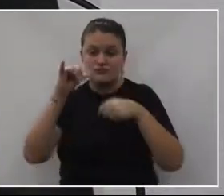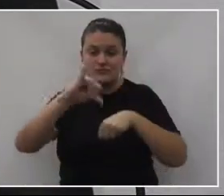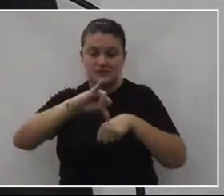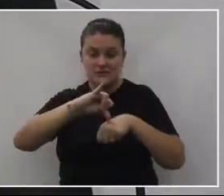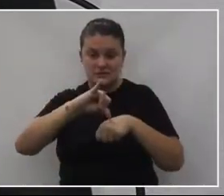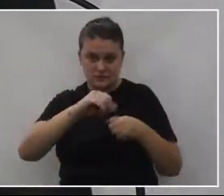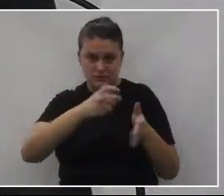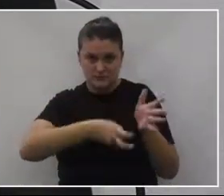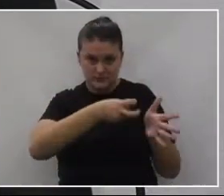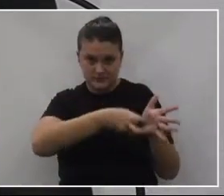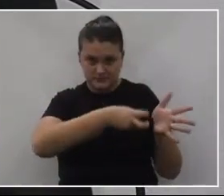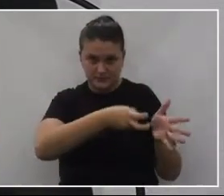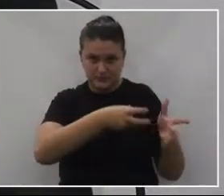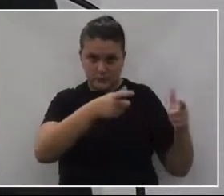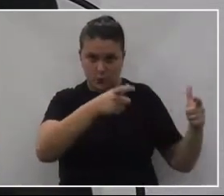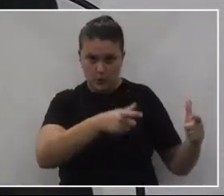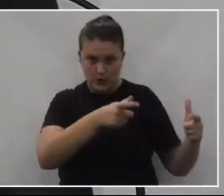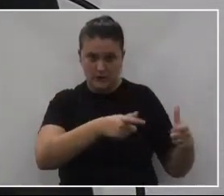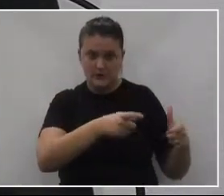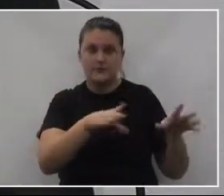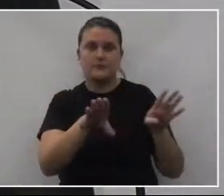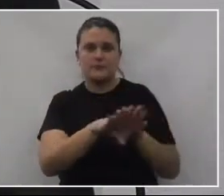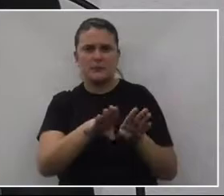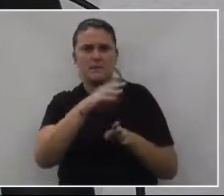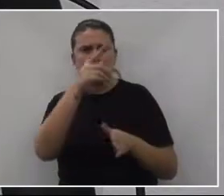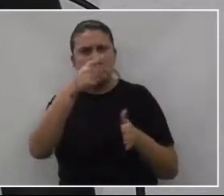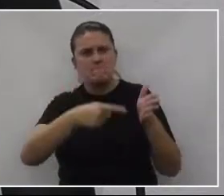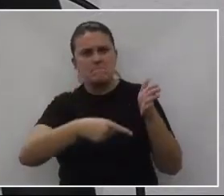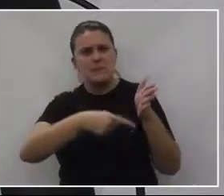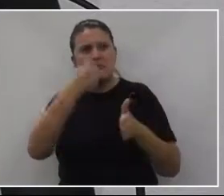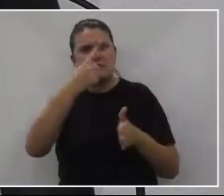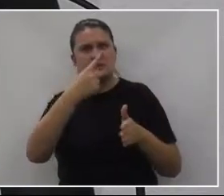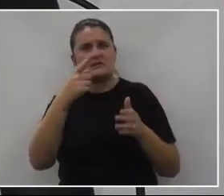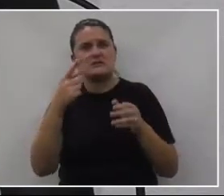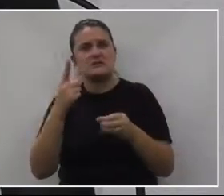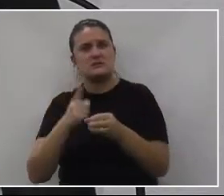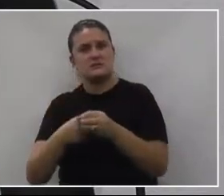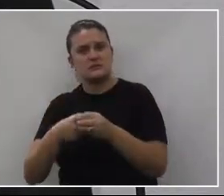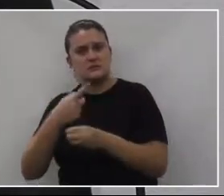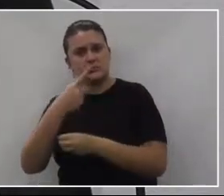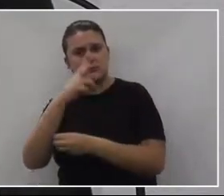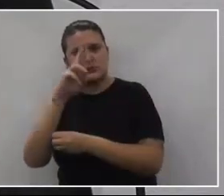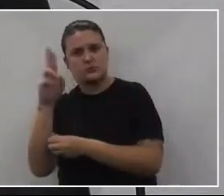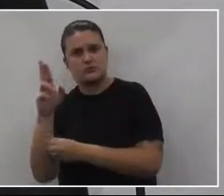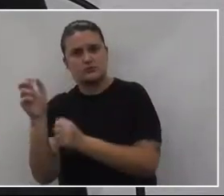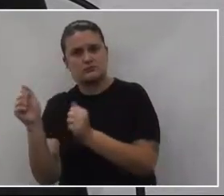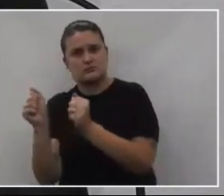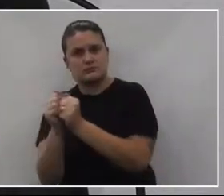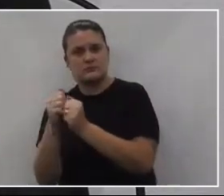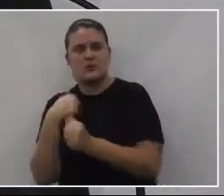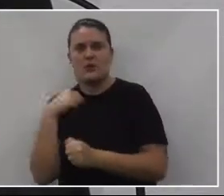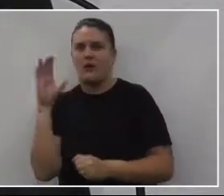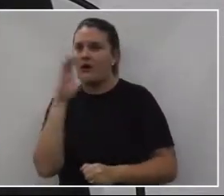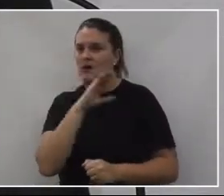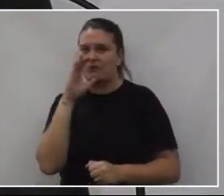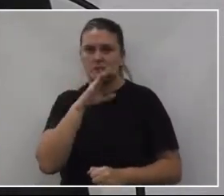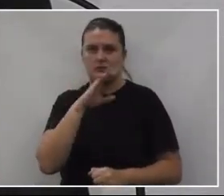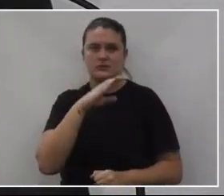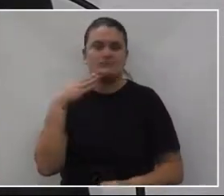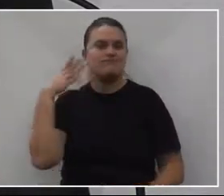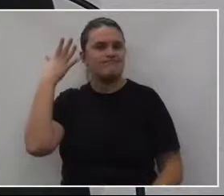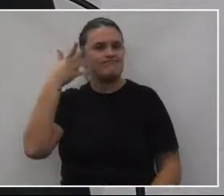mas, acima de tudo, nós vamos vincular pela primeira vez também o município de Porto União, e eu dou rápidos exemplos aqui numa